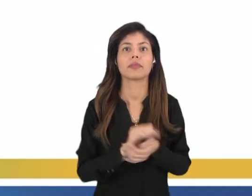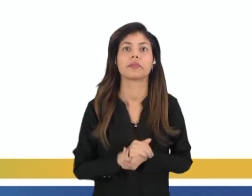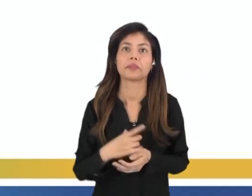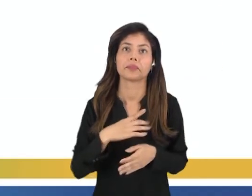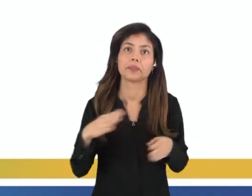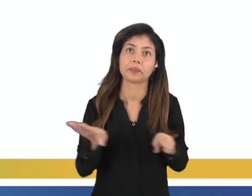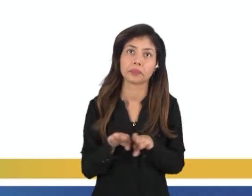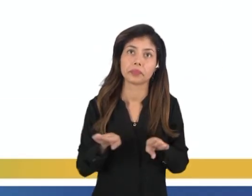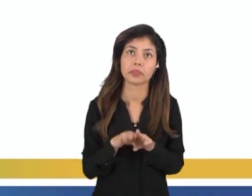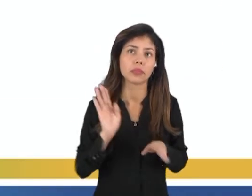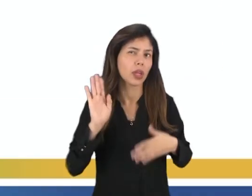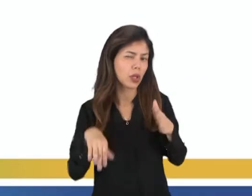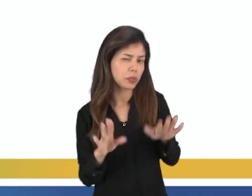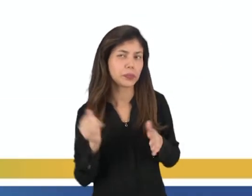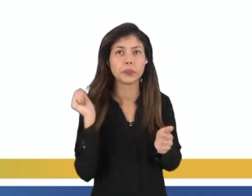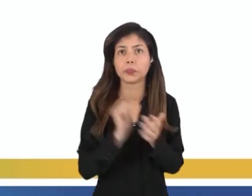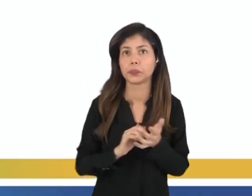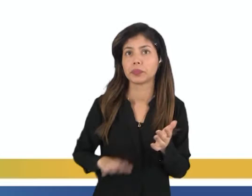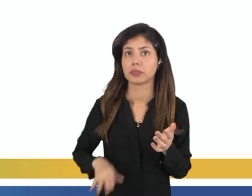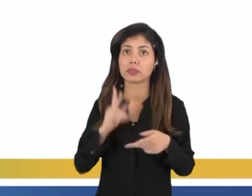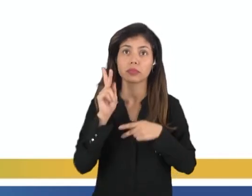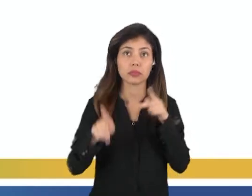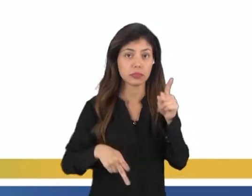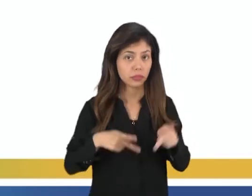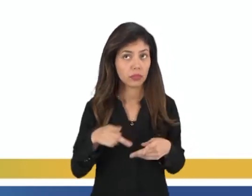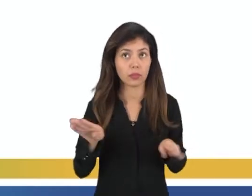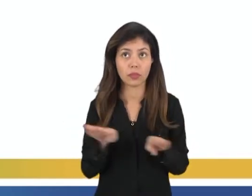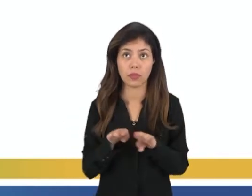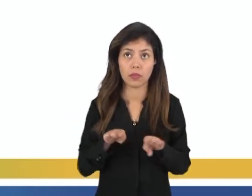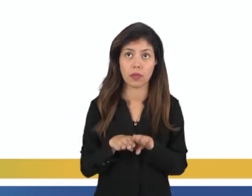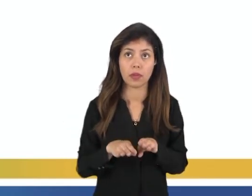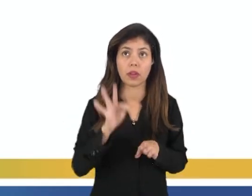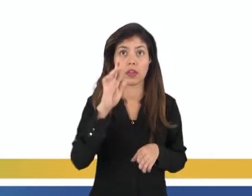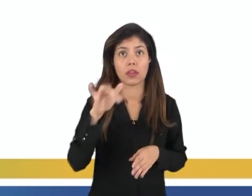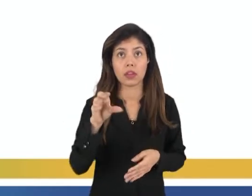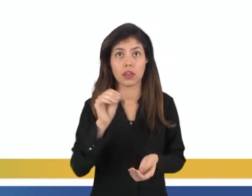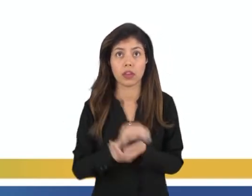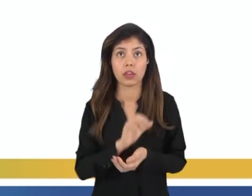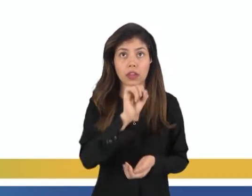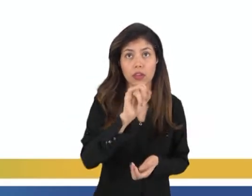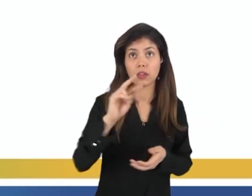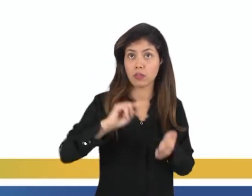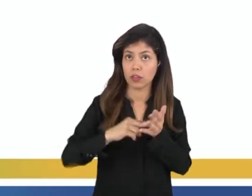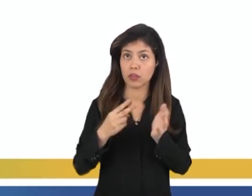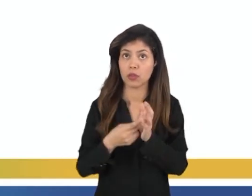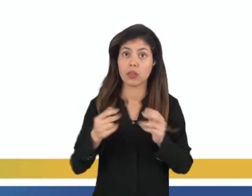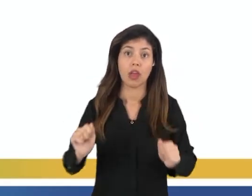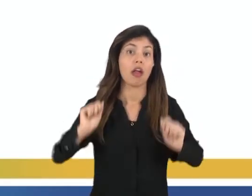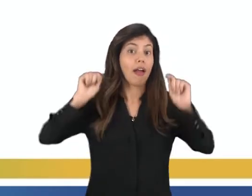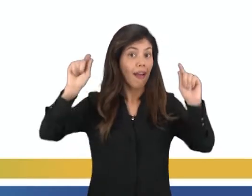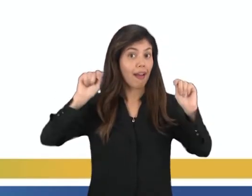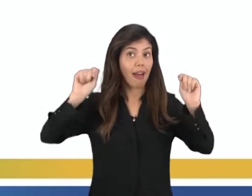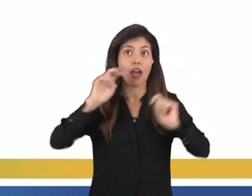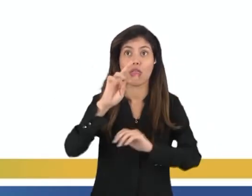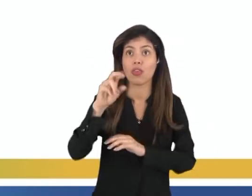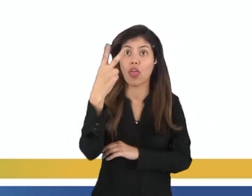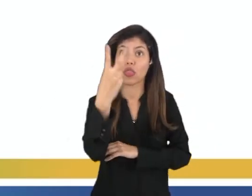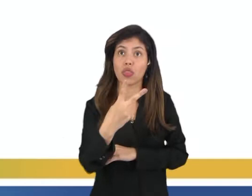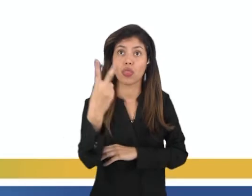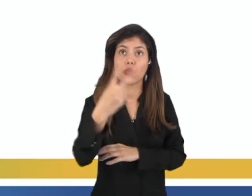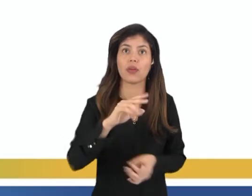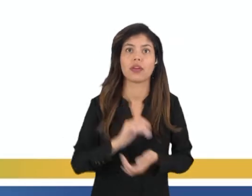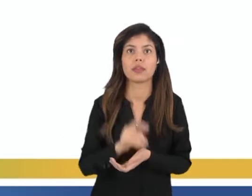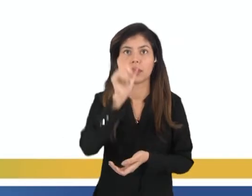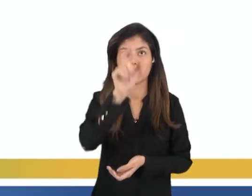shippar. Talvez a atividade mais popular entre os fandoms é o shippar, que significa torcer para que dois